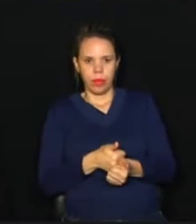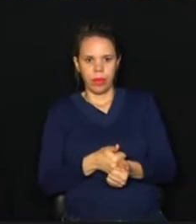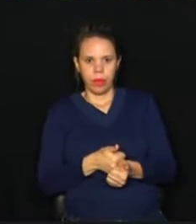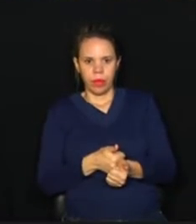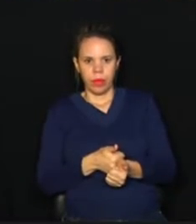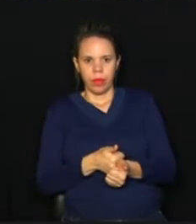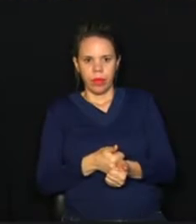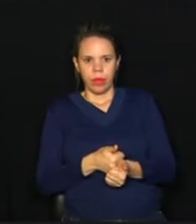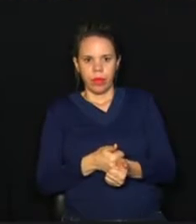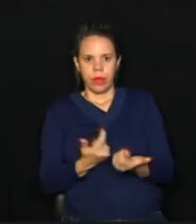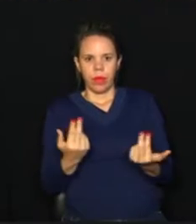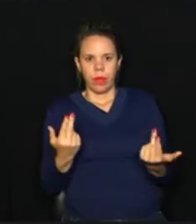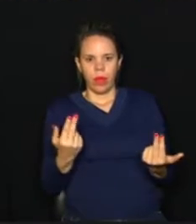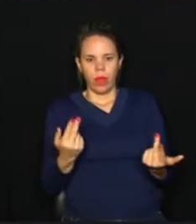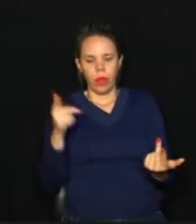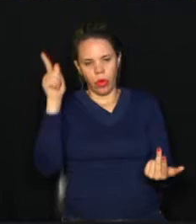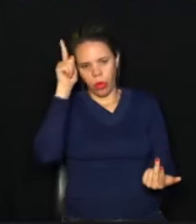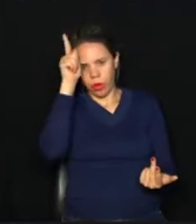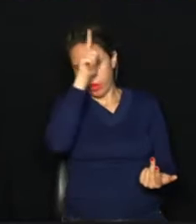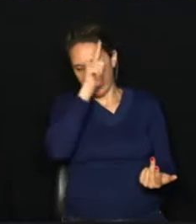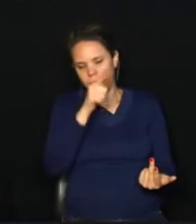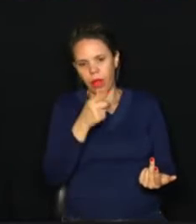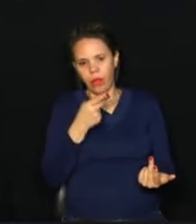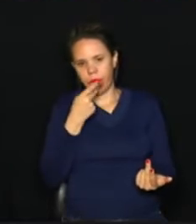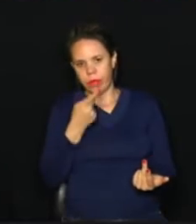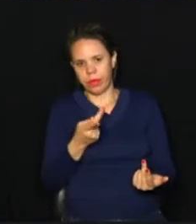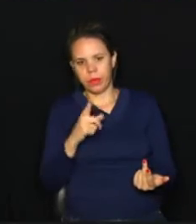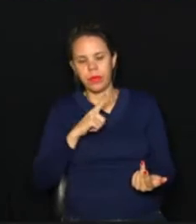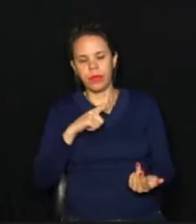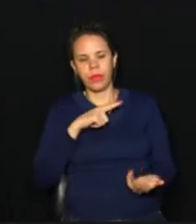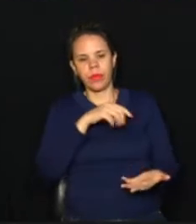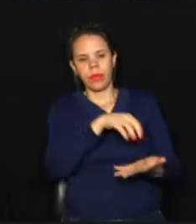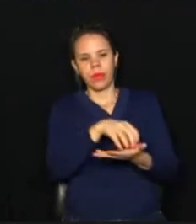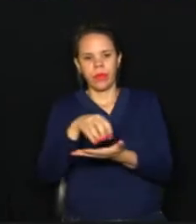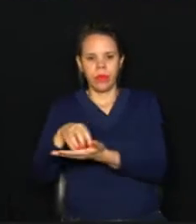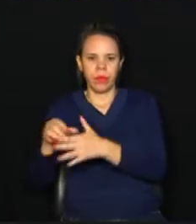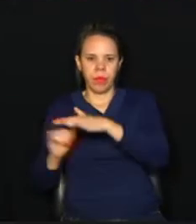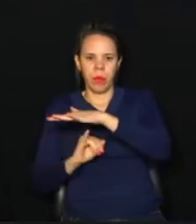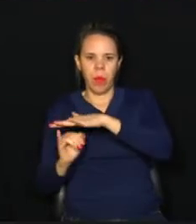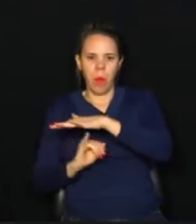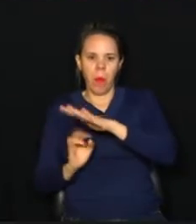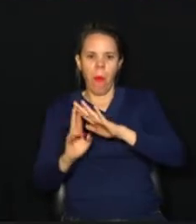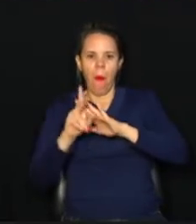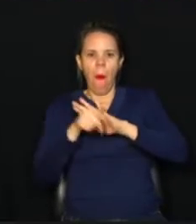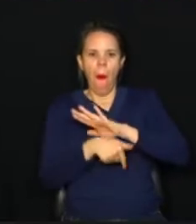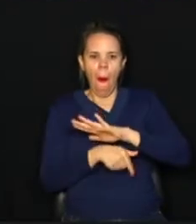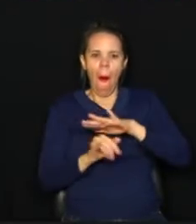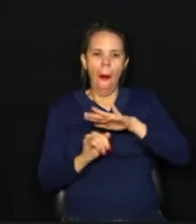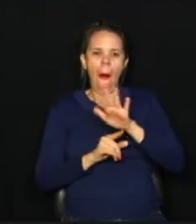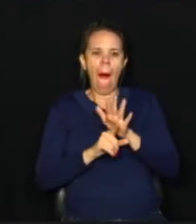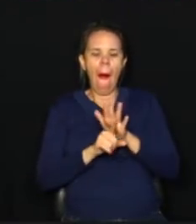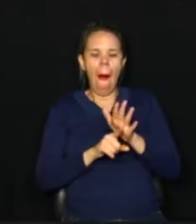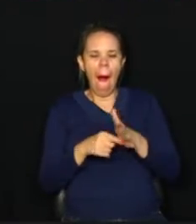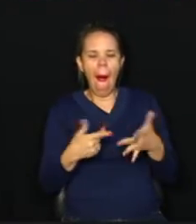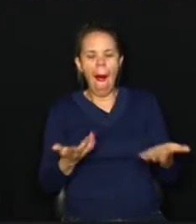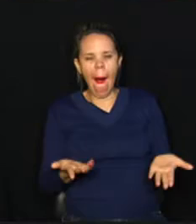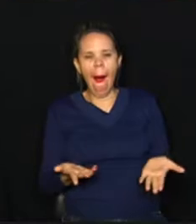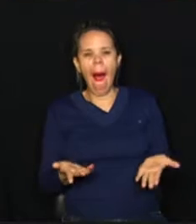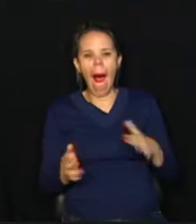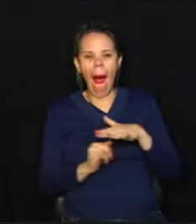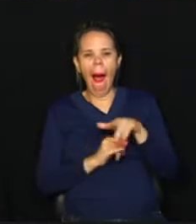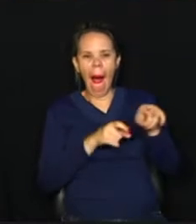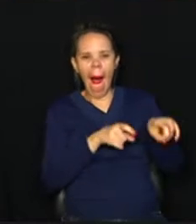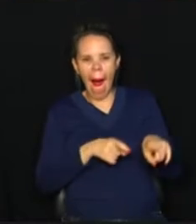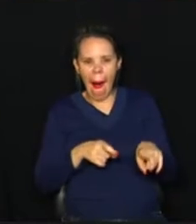o Gustavo já lembrou, temos unidades ou sede de várias dessas instituições, o Instituto